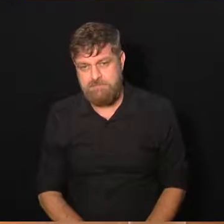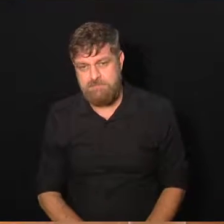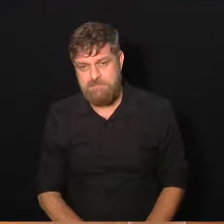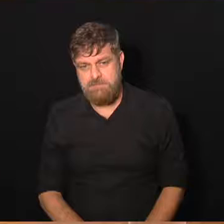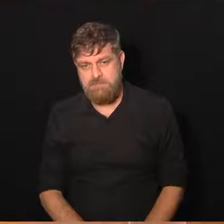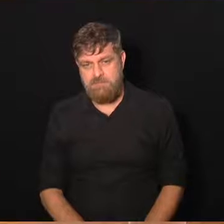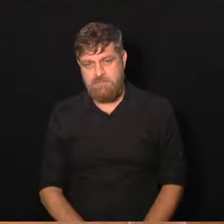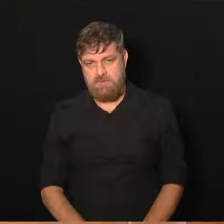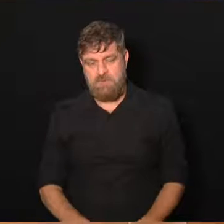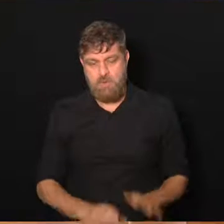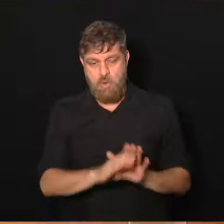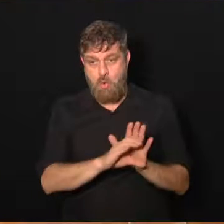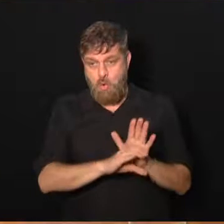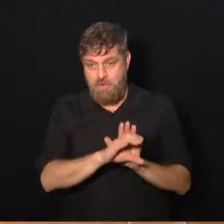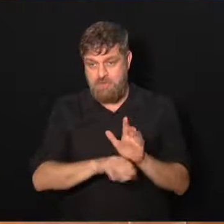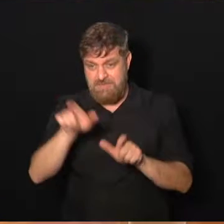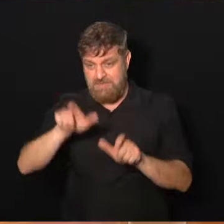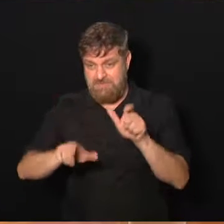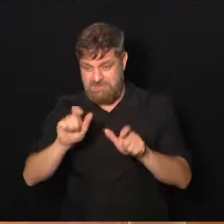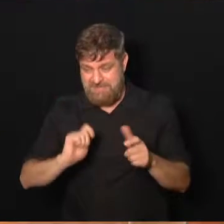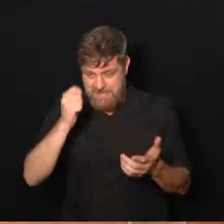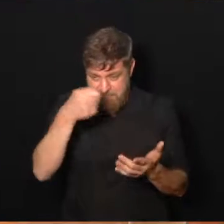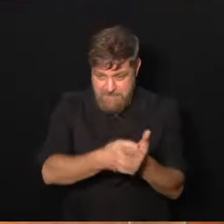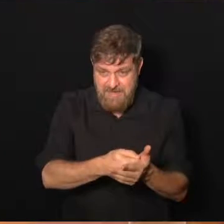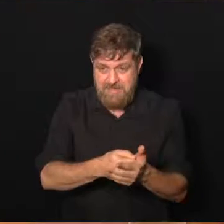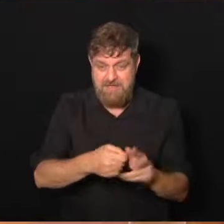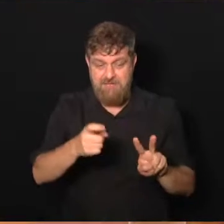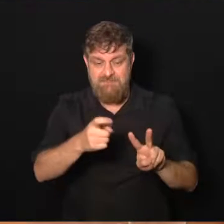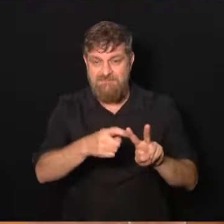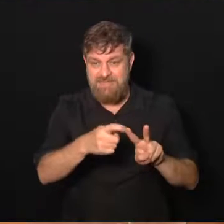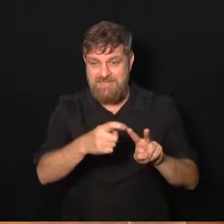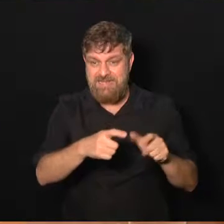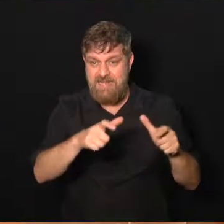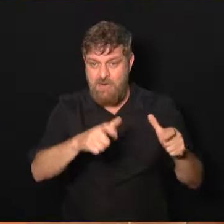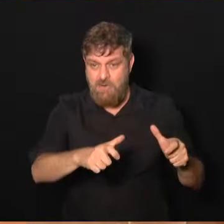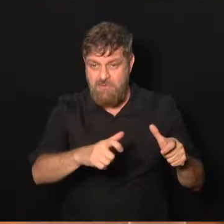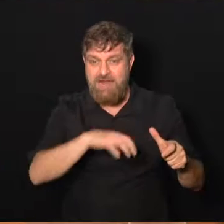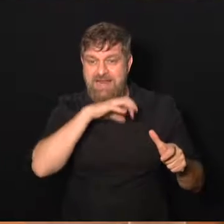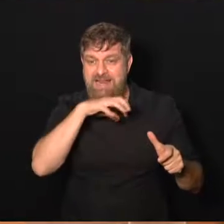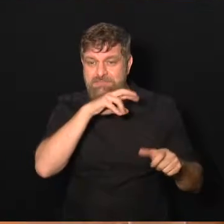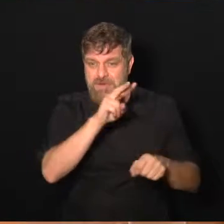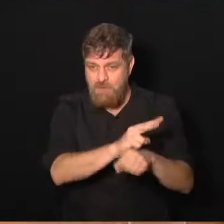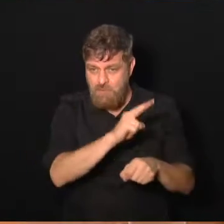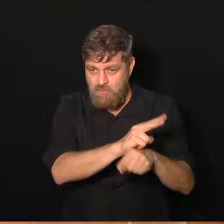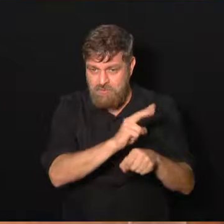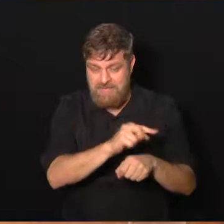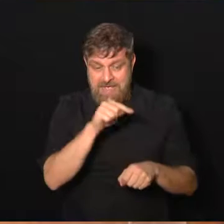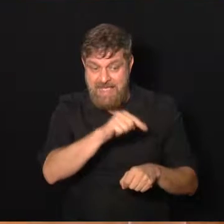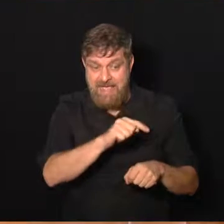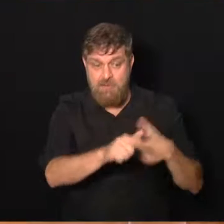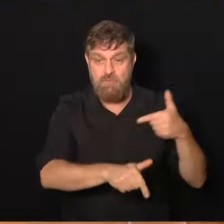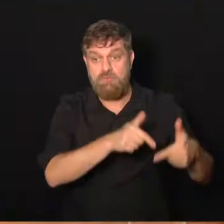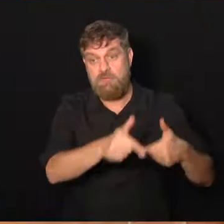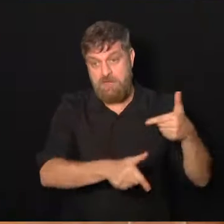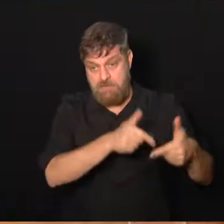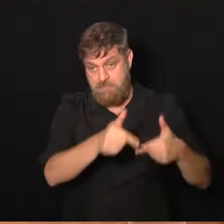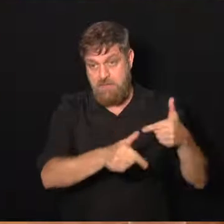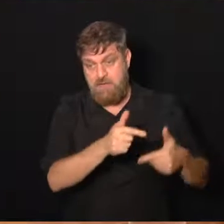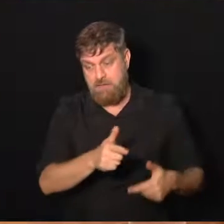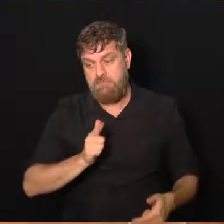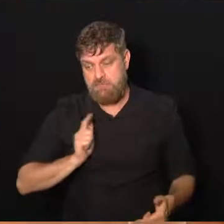Pelo Código de Defesa do Consumidor, veterinários, clínicas e pet shops são considerados prestadores de serviço e